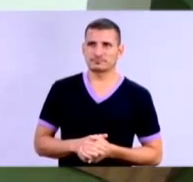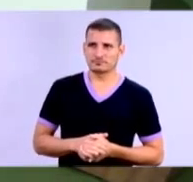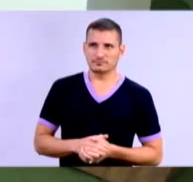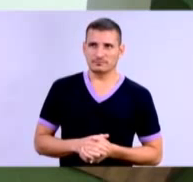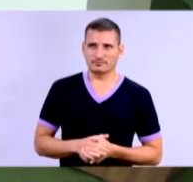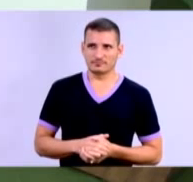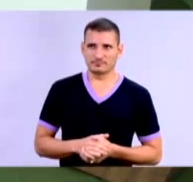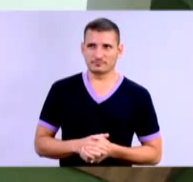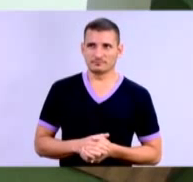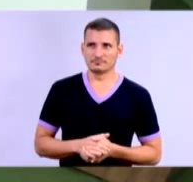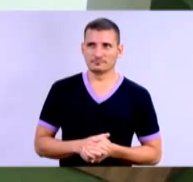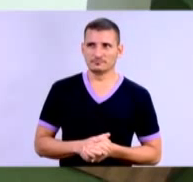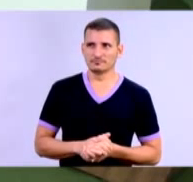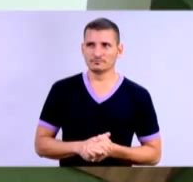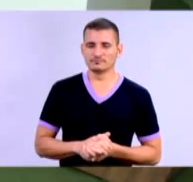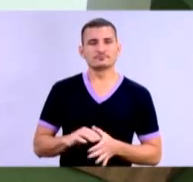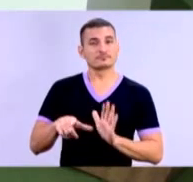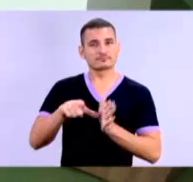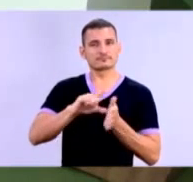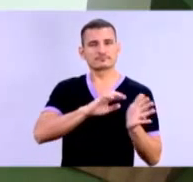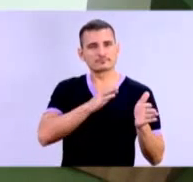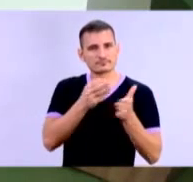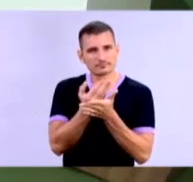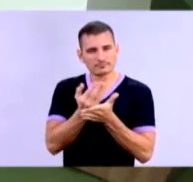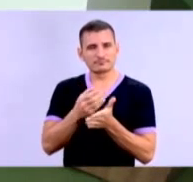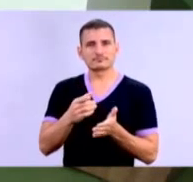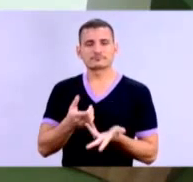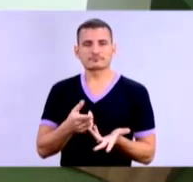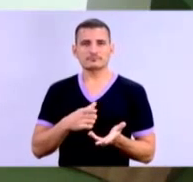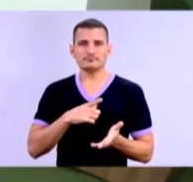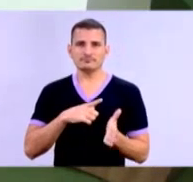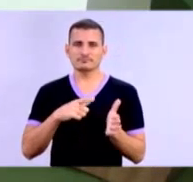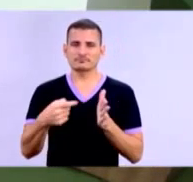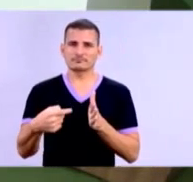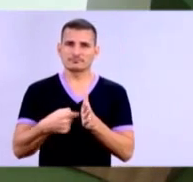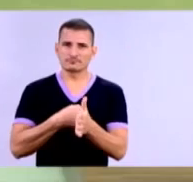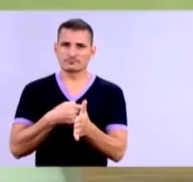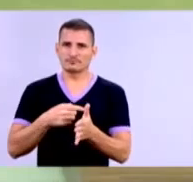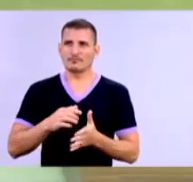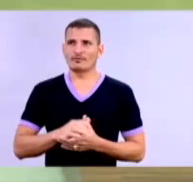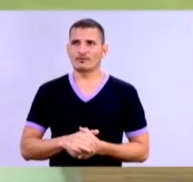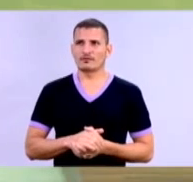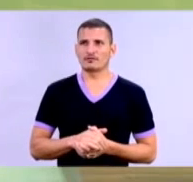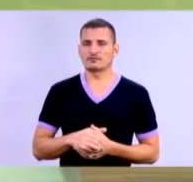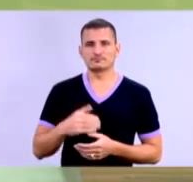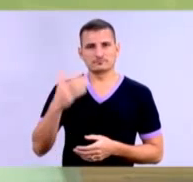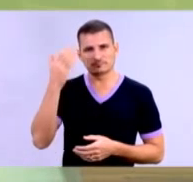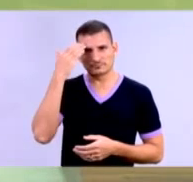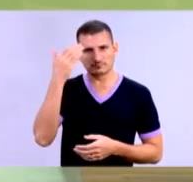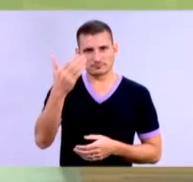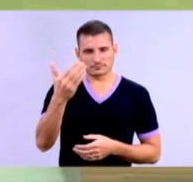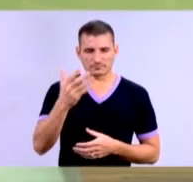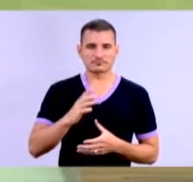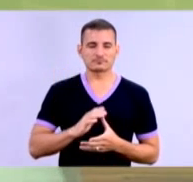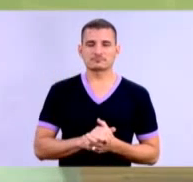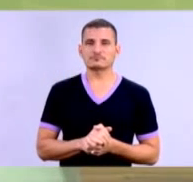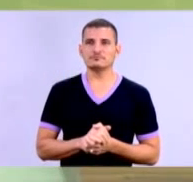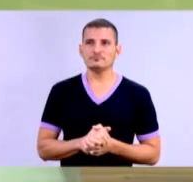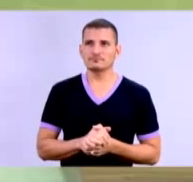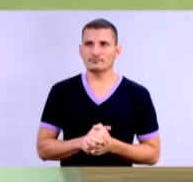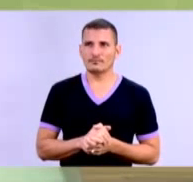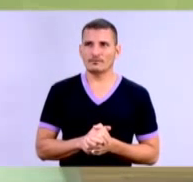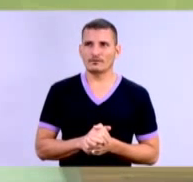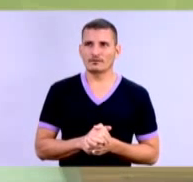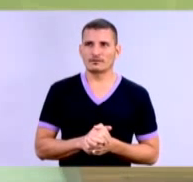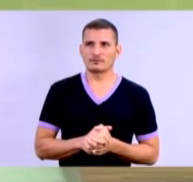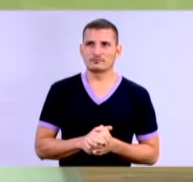uma pergunta, como é que foi mesmo? Isso mesmo, queremos inclusive agradecer a participação de todos, viu? E professor